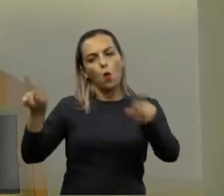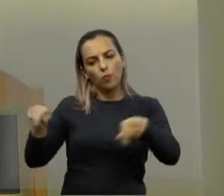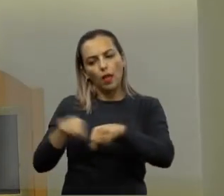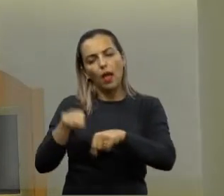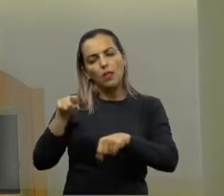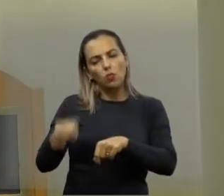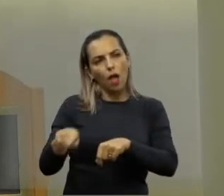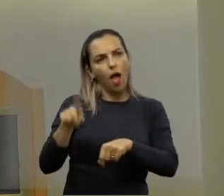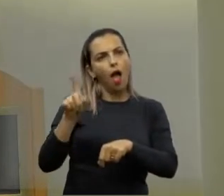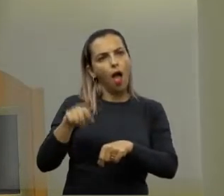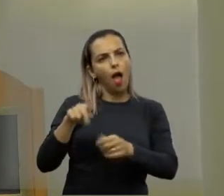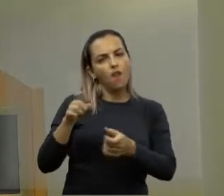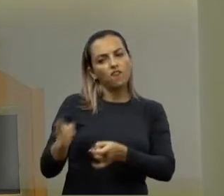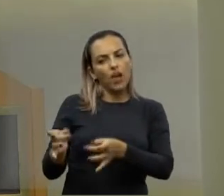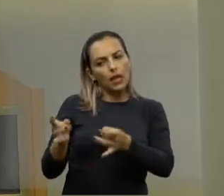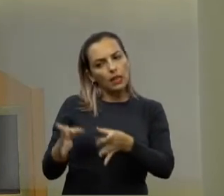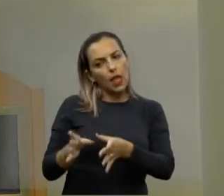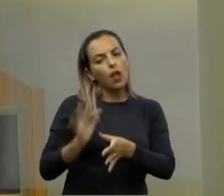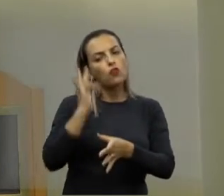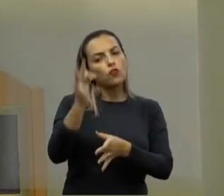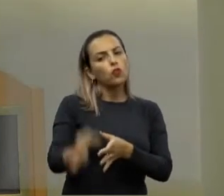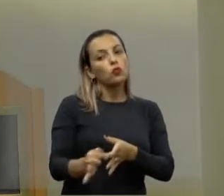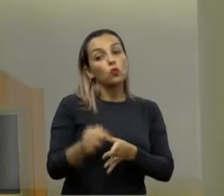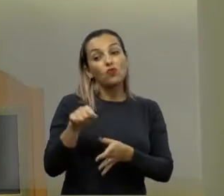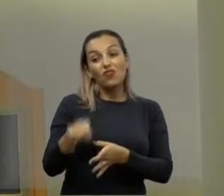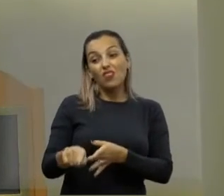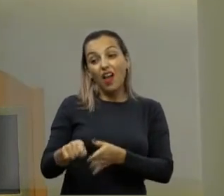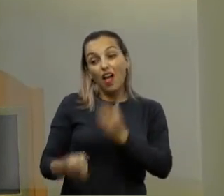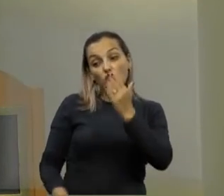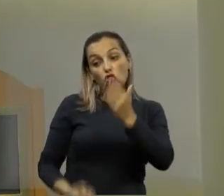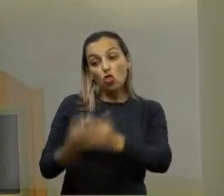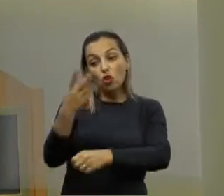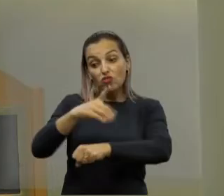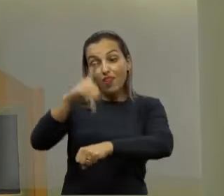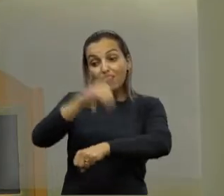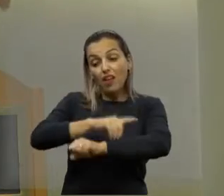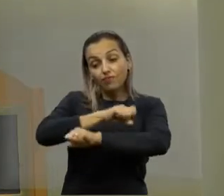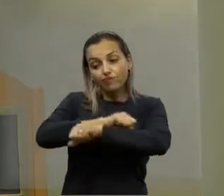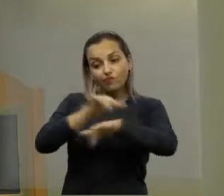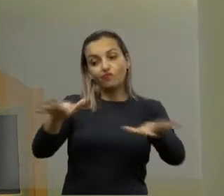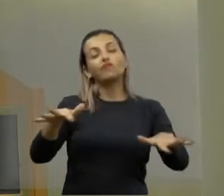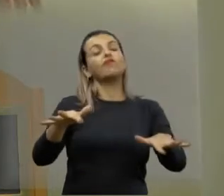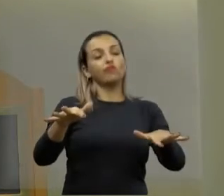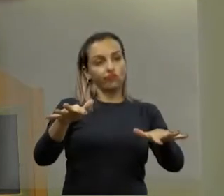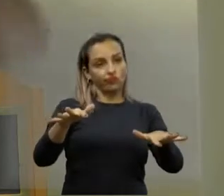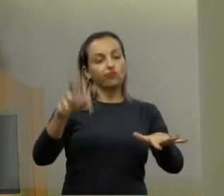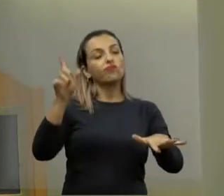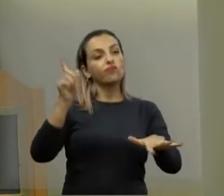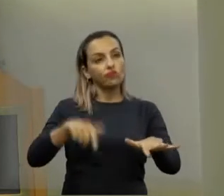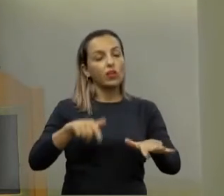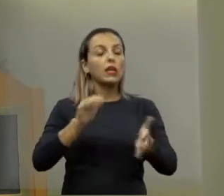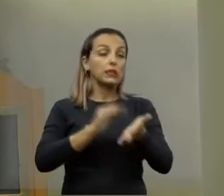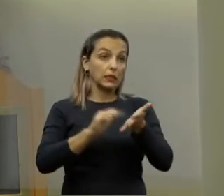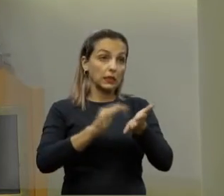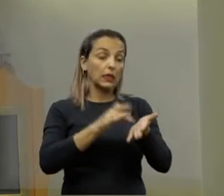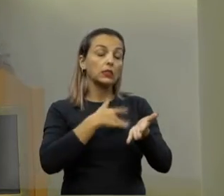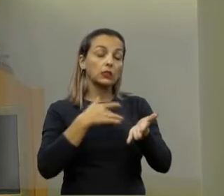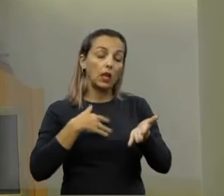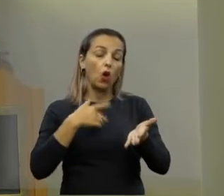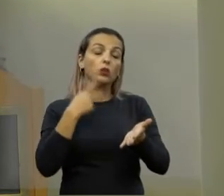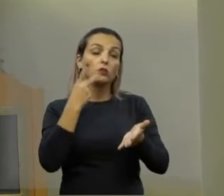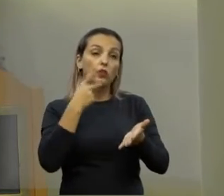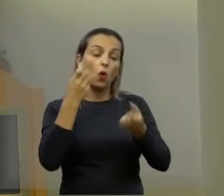estão lá para especular para ser vendidos mais à frente viram foco da disseminação da dengue que virou segundo a secretária de saúde